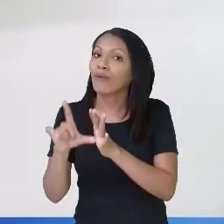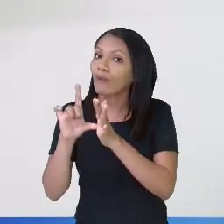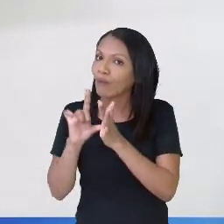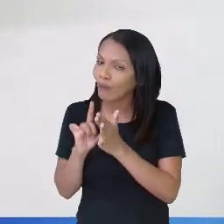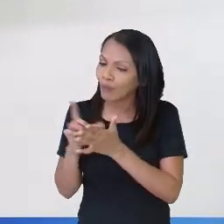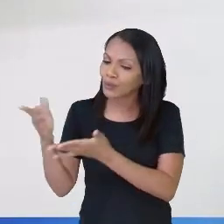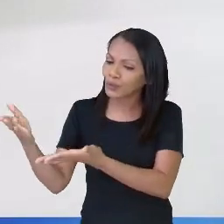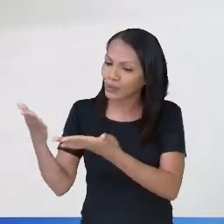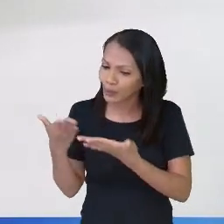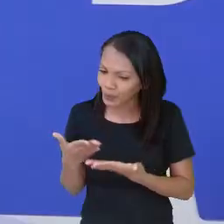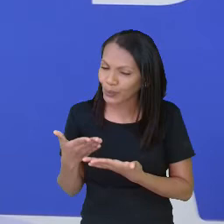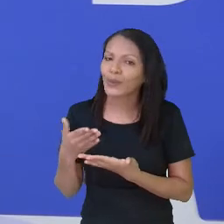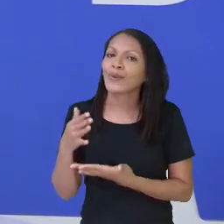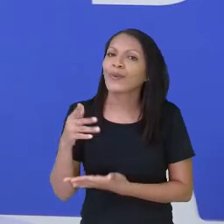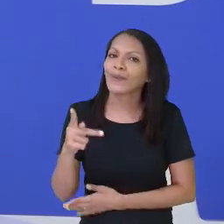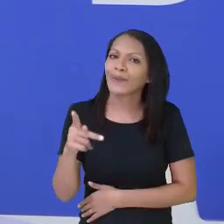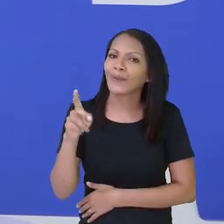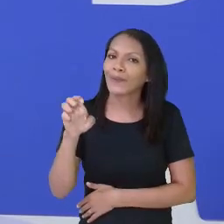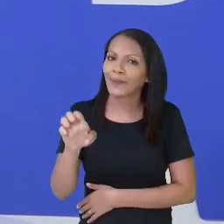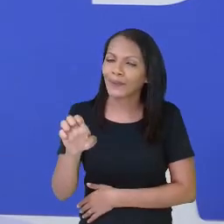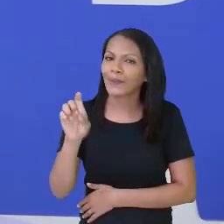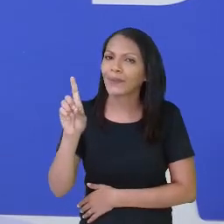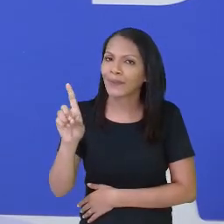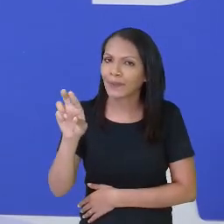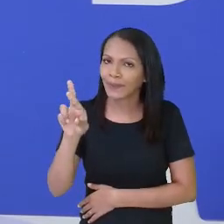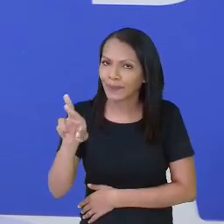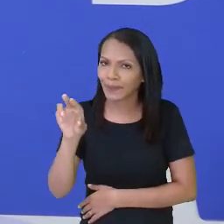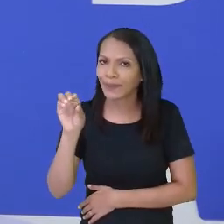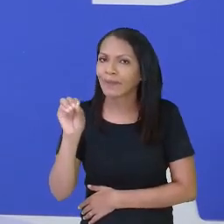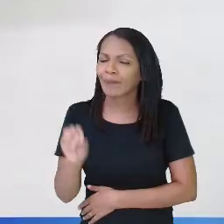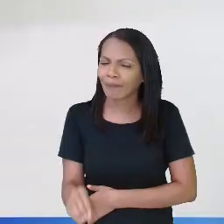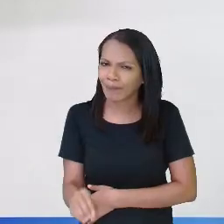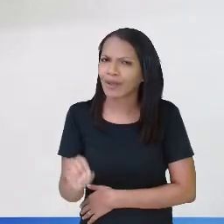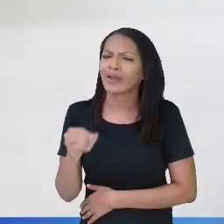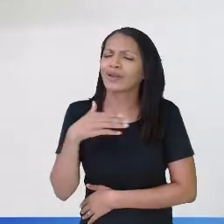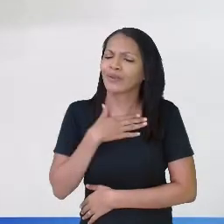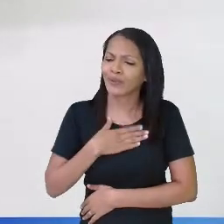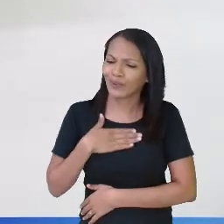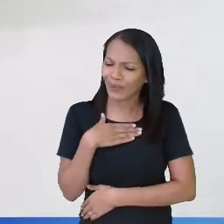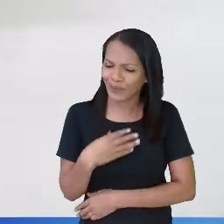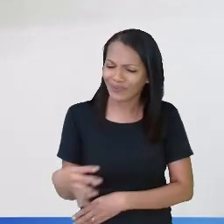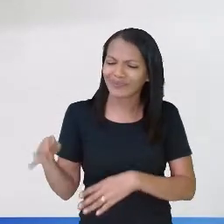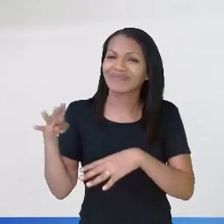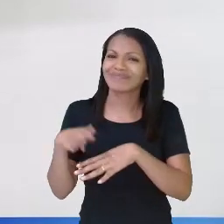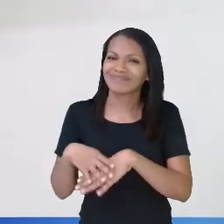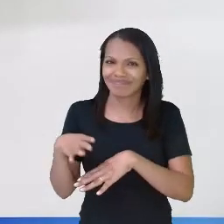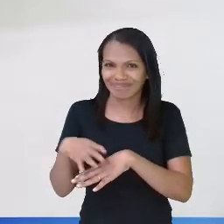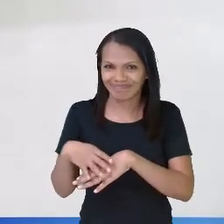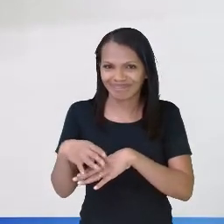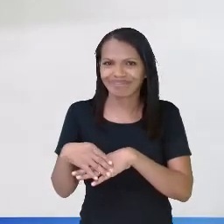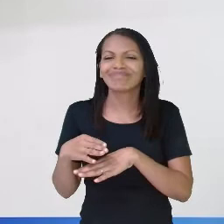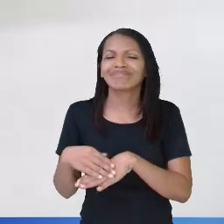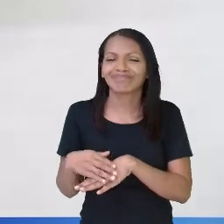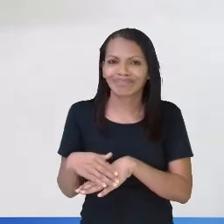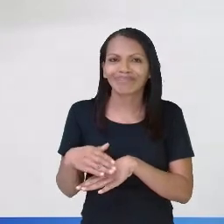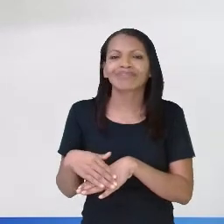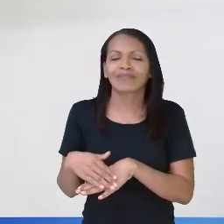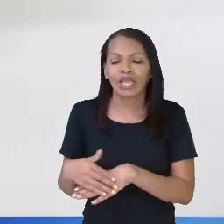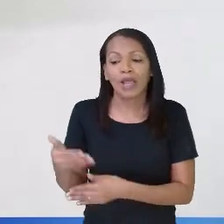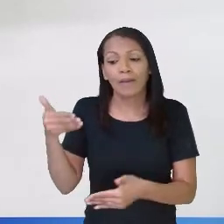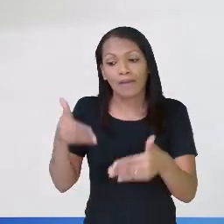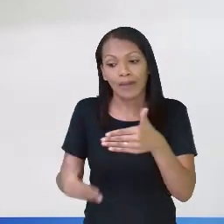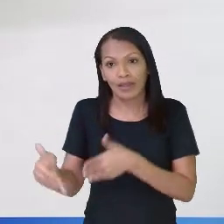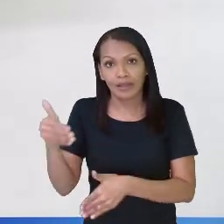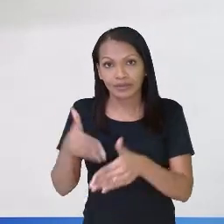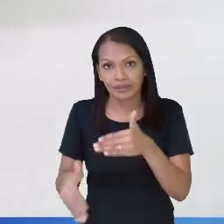para assistir às aulas de português, não foi? E ele está Pedro aqui, é o fera viu? na matemática. Além de estar com a gente interagindo,